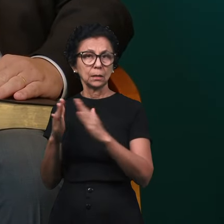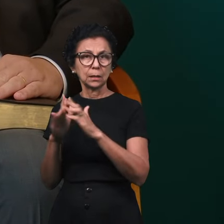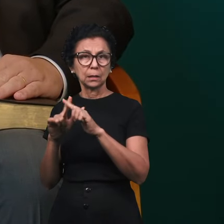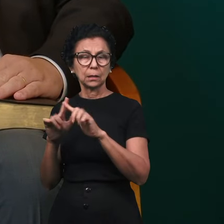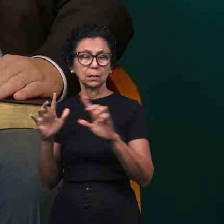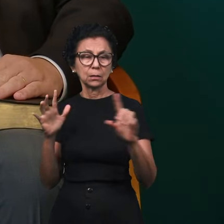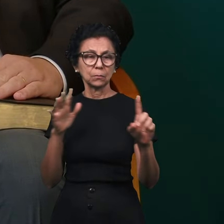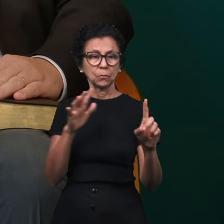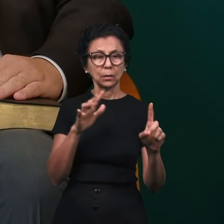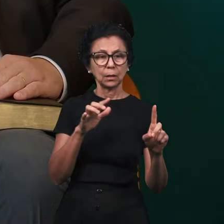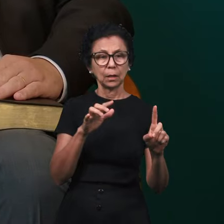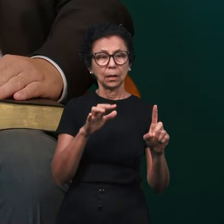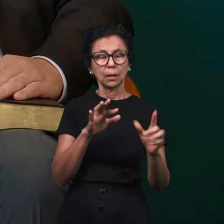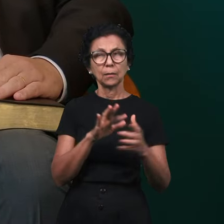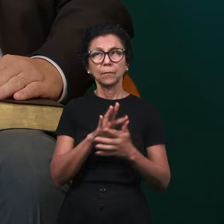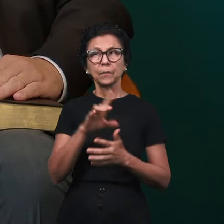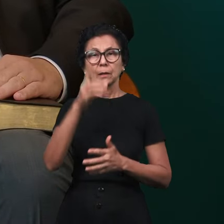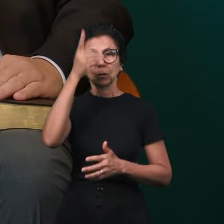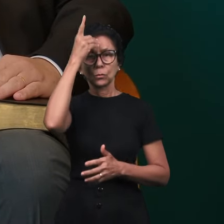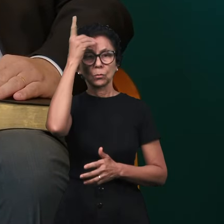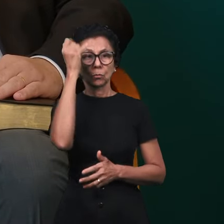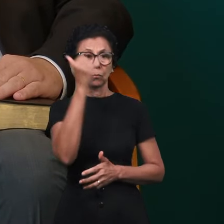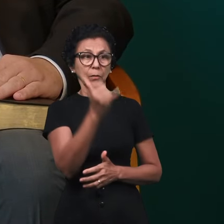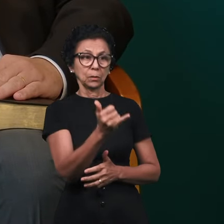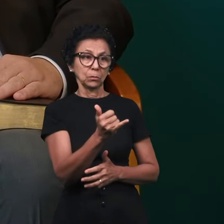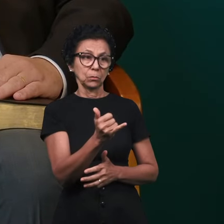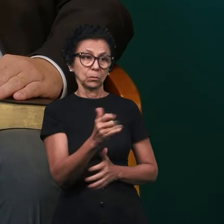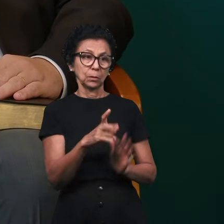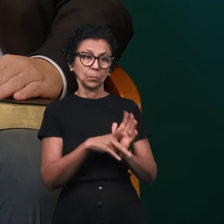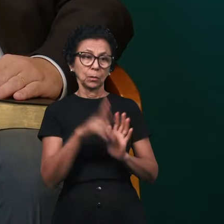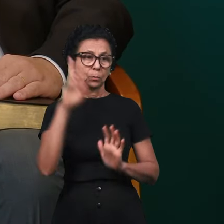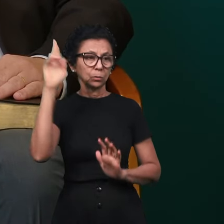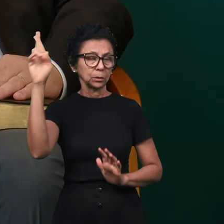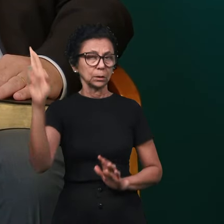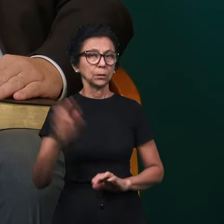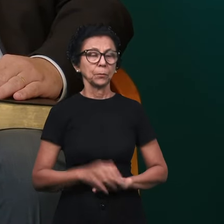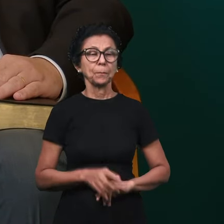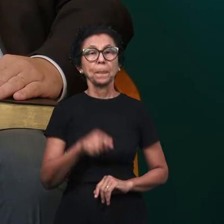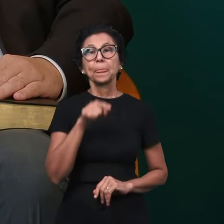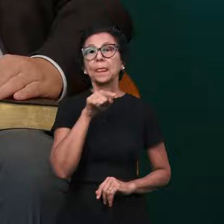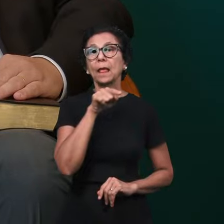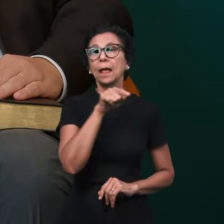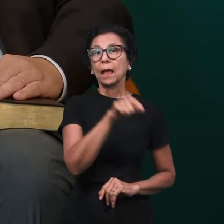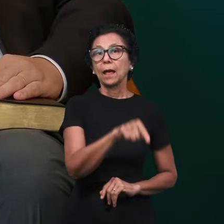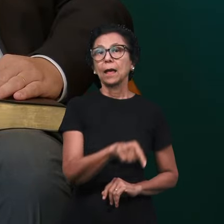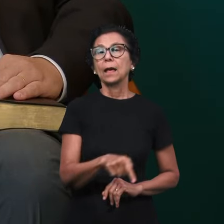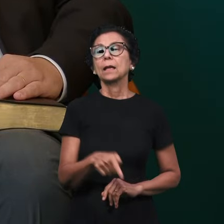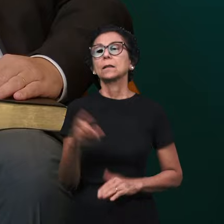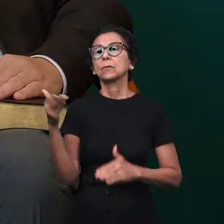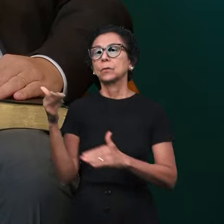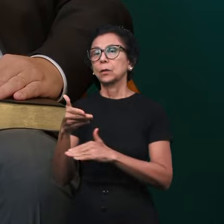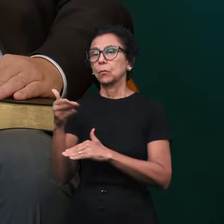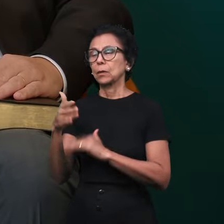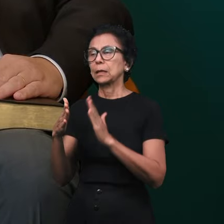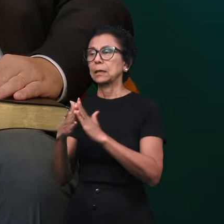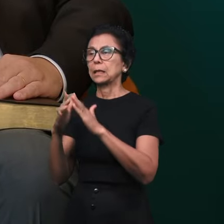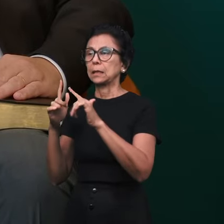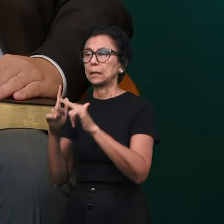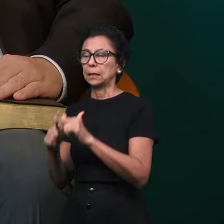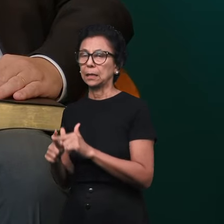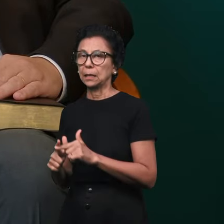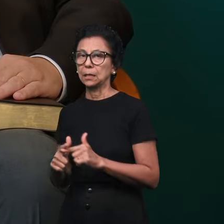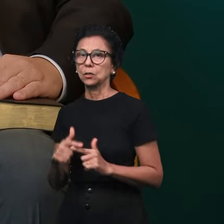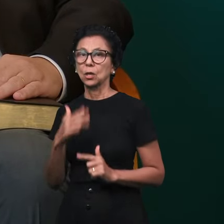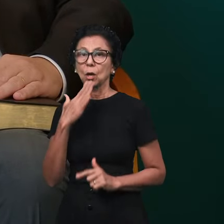espirituais. Hoje ela faz parte da igreja, o filho dela é um jovem abençoado, obreiro,